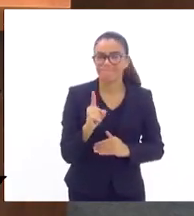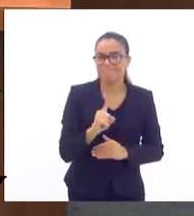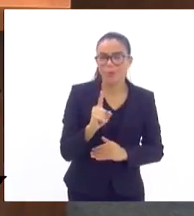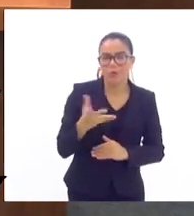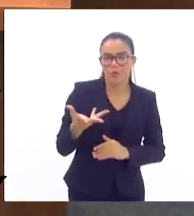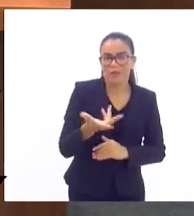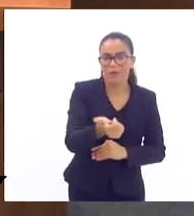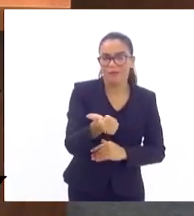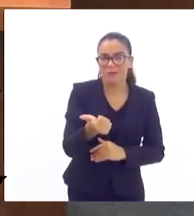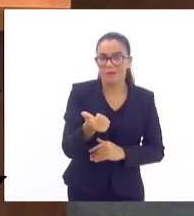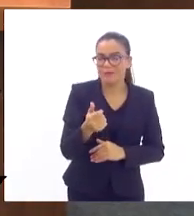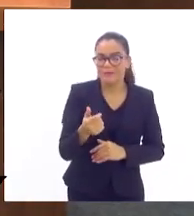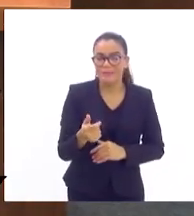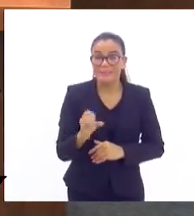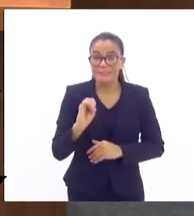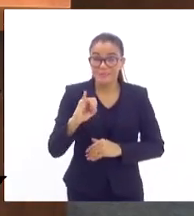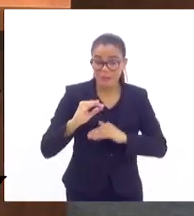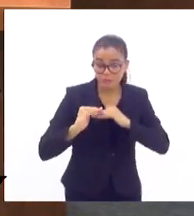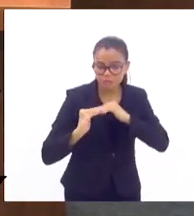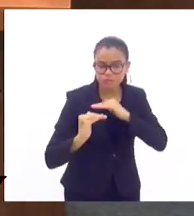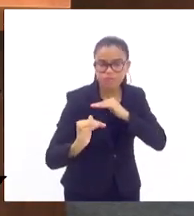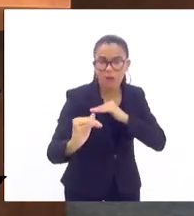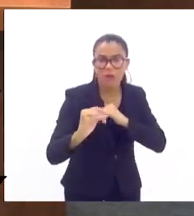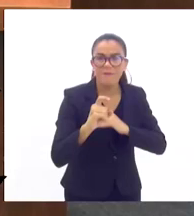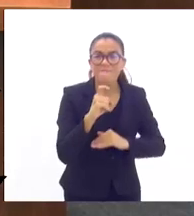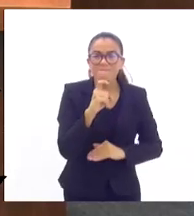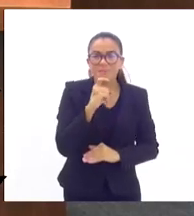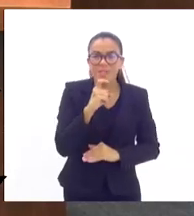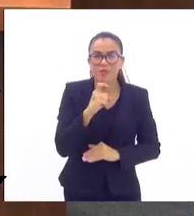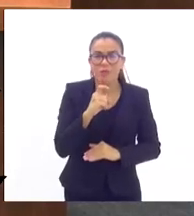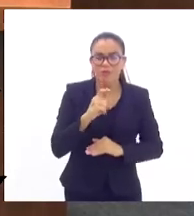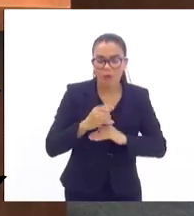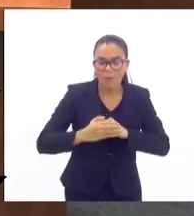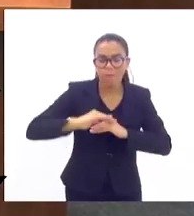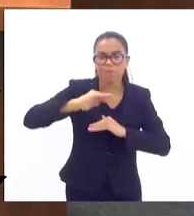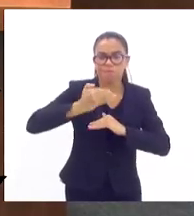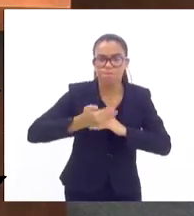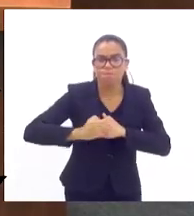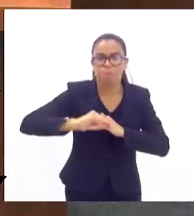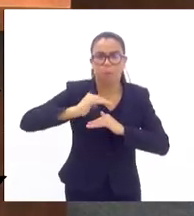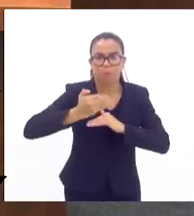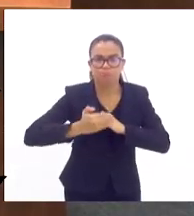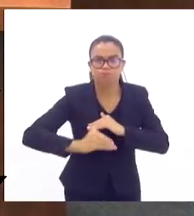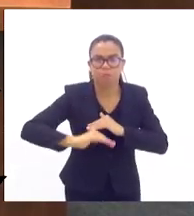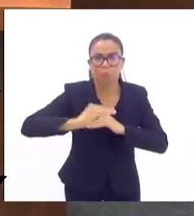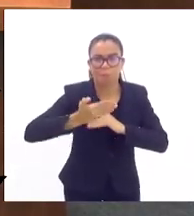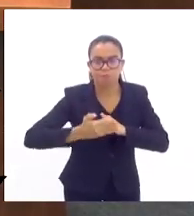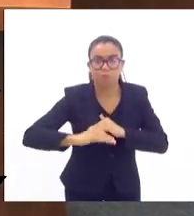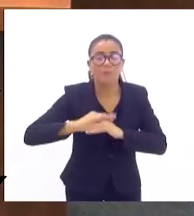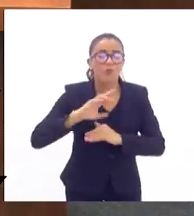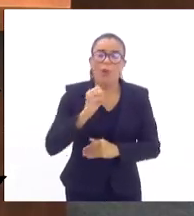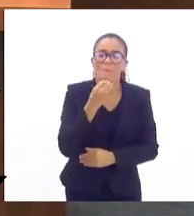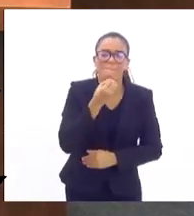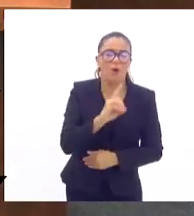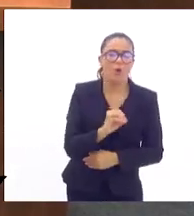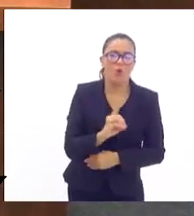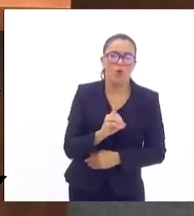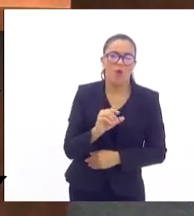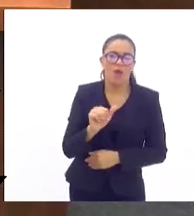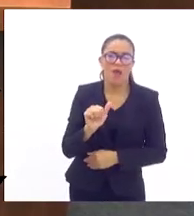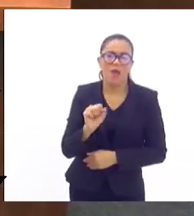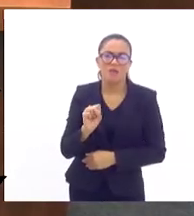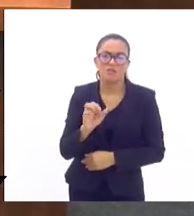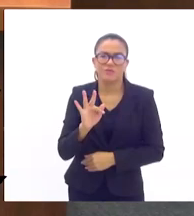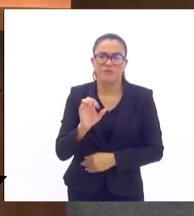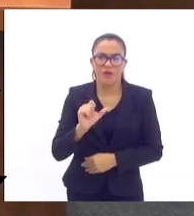tempo, você colocar um asfalto frio, você sabe que fica aquela lombada, afunda. Ele não é um bom asfalto para ser colocado num asfalto